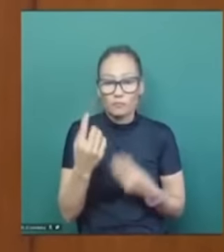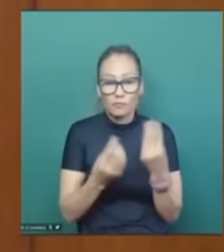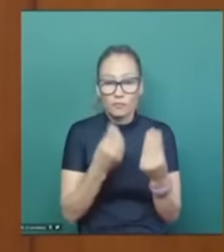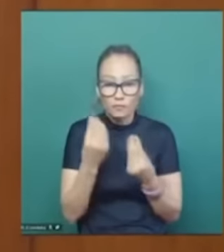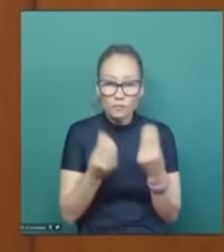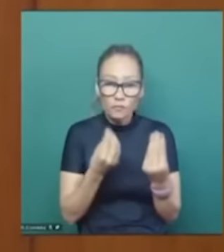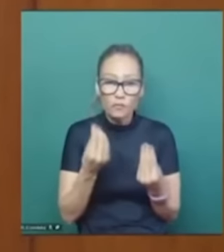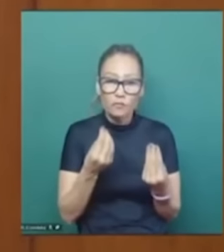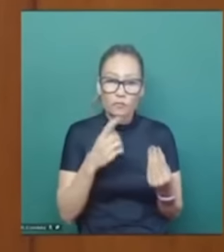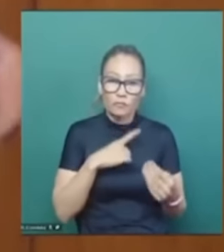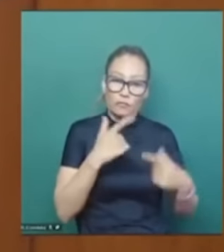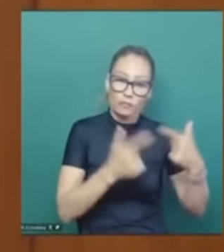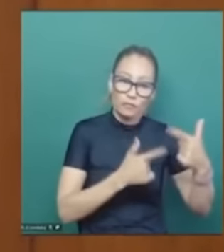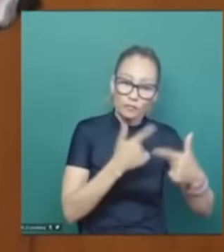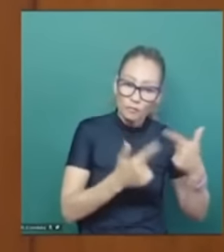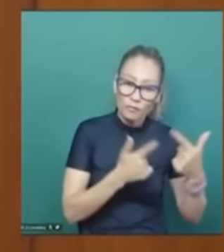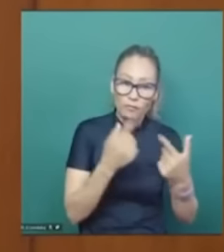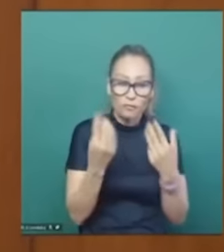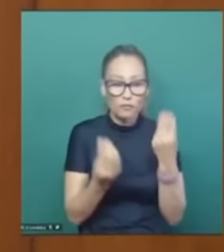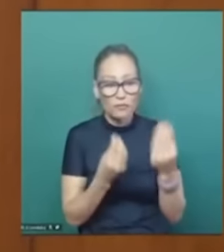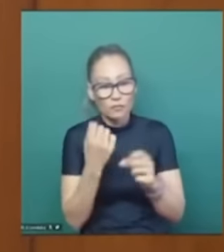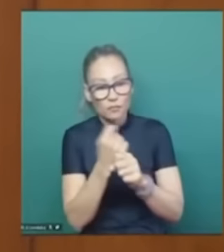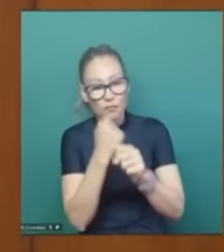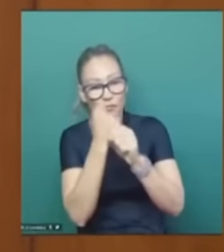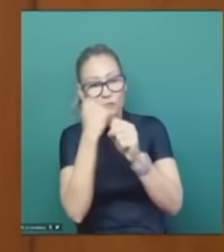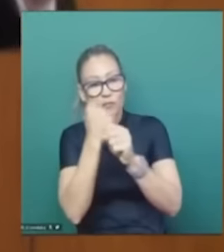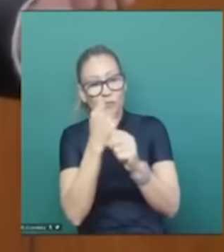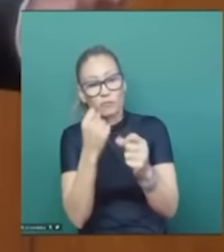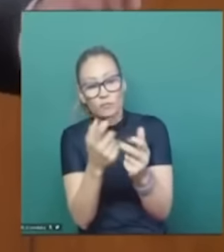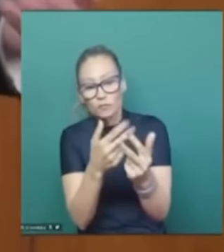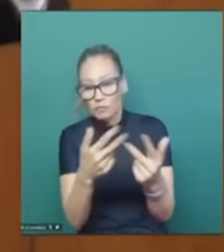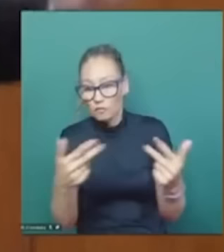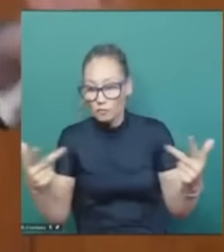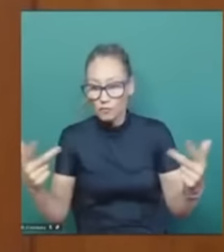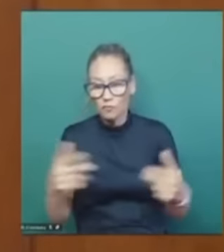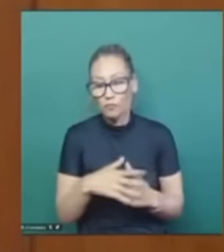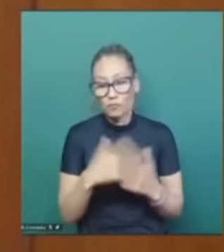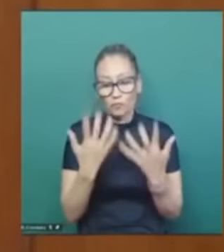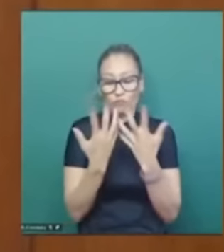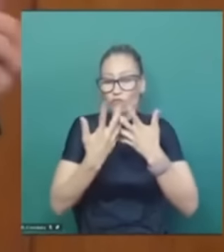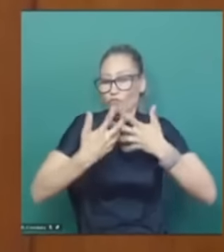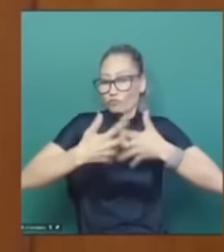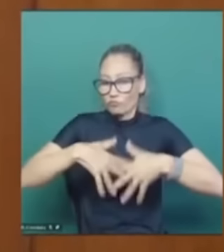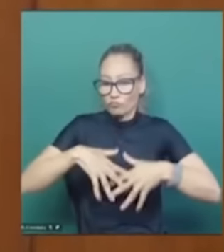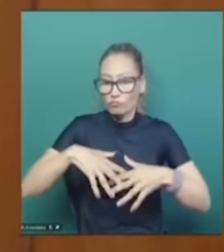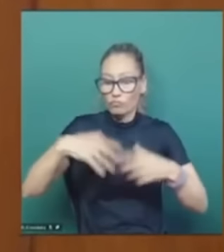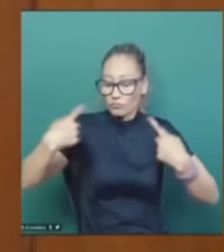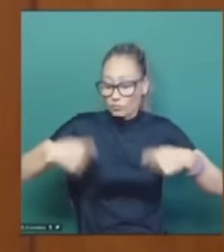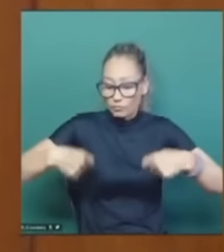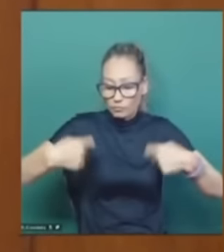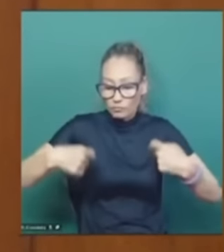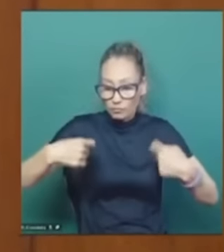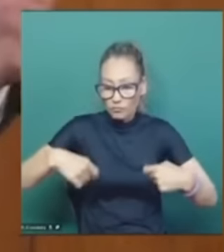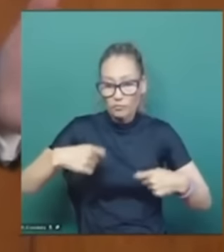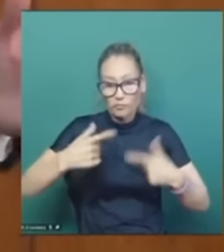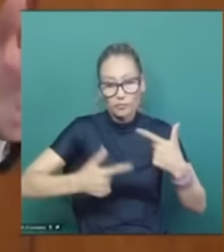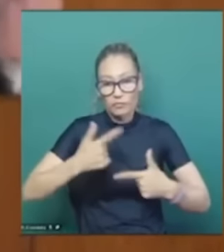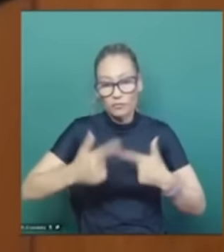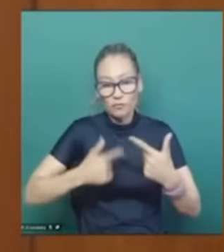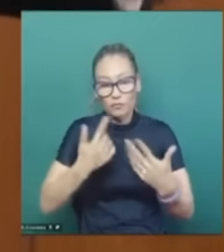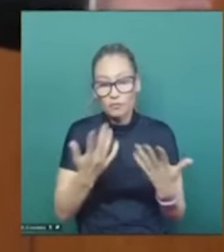como funciona o empreendimento, quanto como funciona a realidade das pessoas e a necessidade por postos de trabalho. Ao